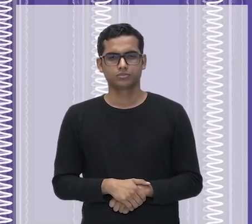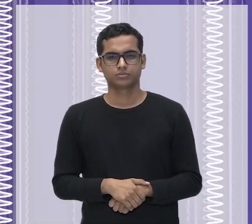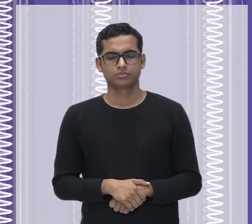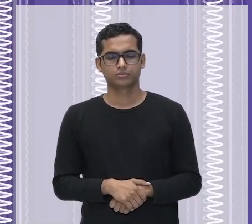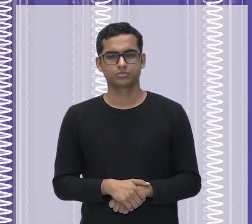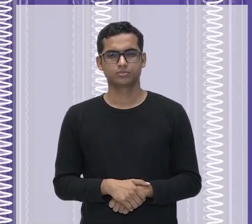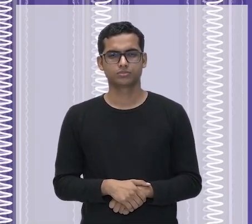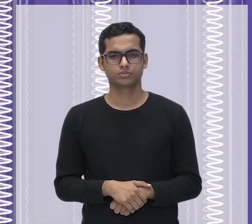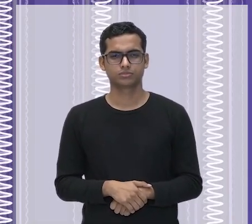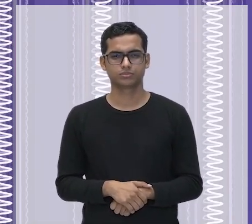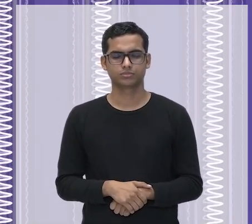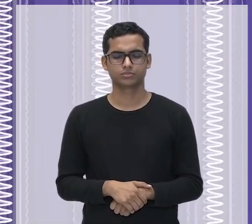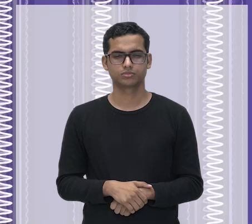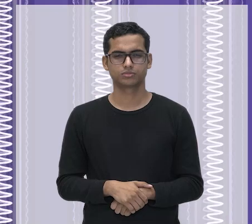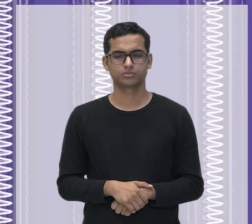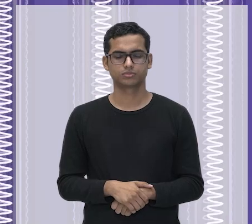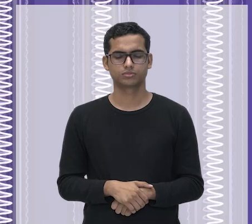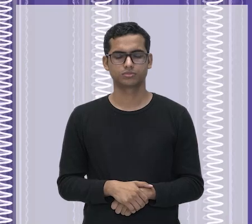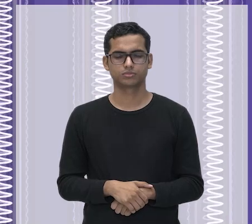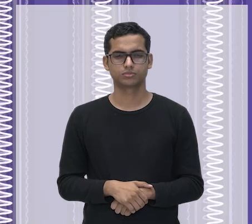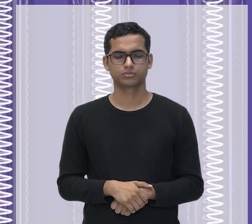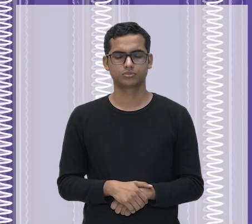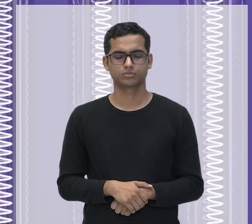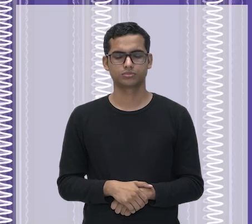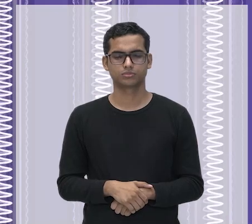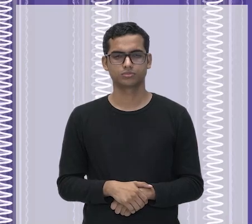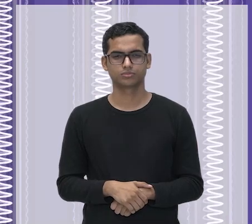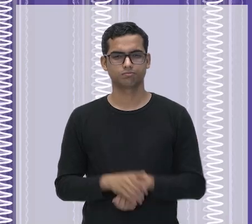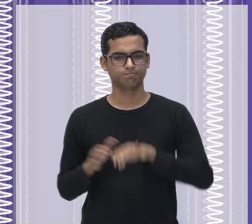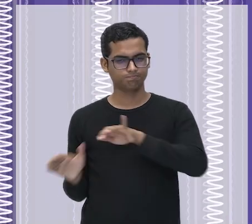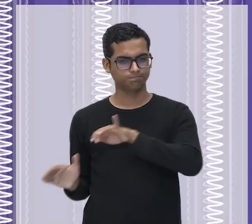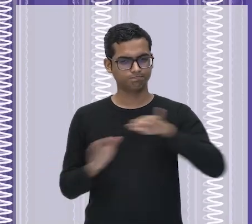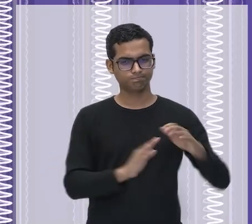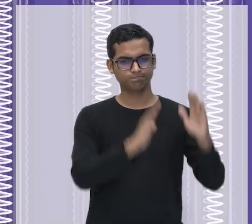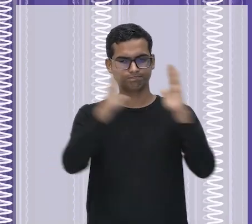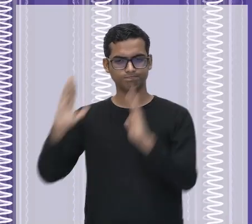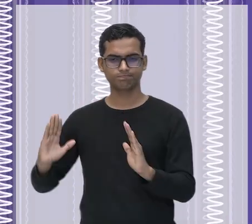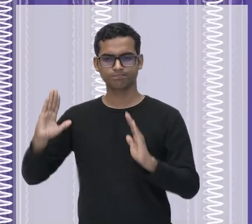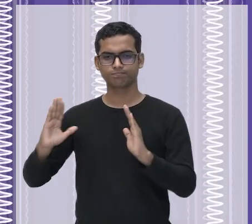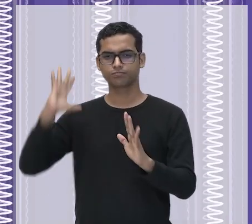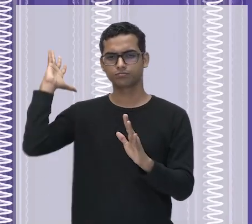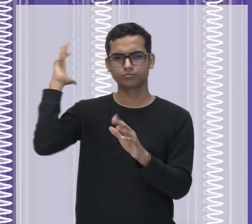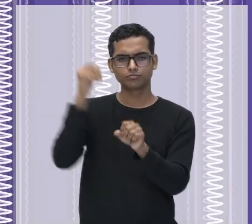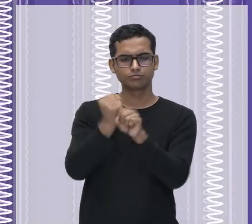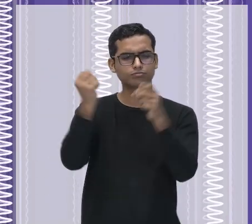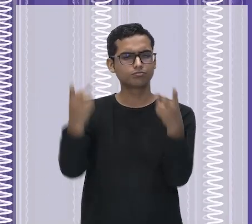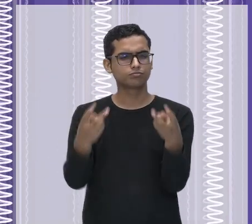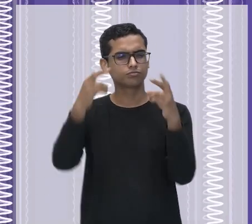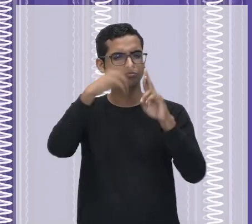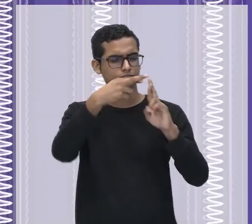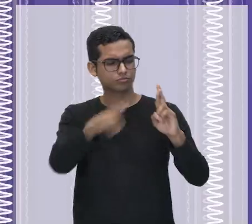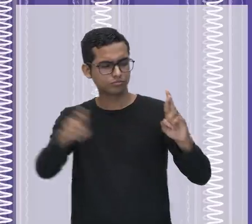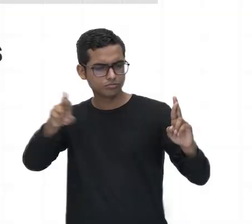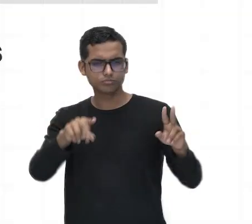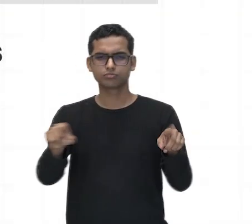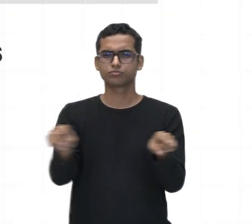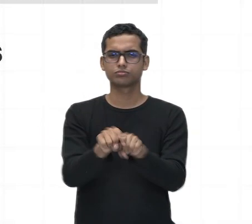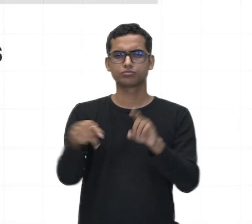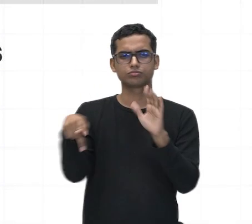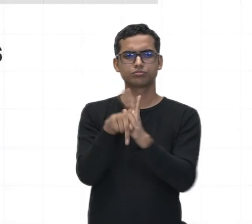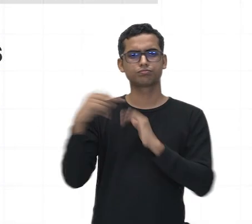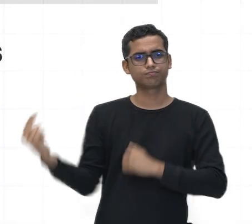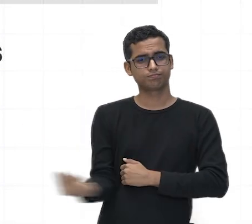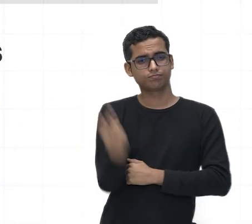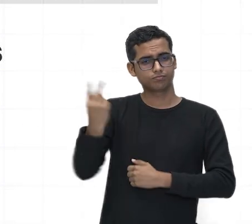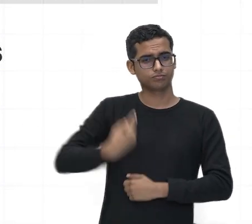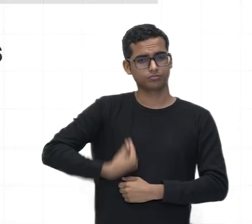Na outra parte da nossa revisão, vamos agora perceber um pouco a religião e a